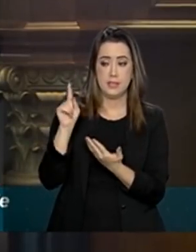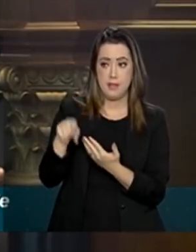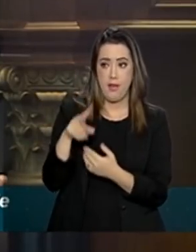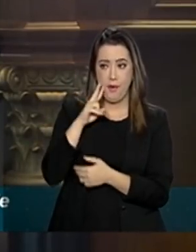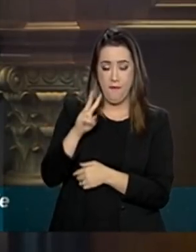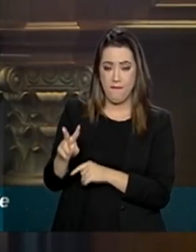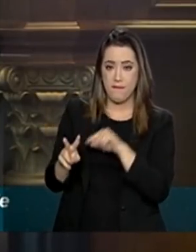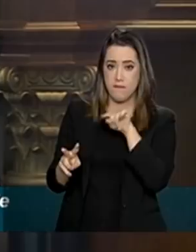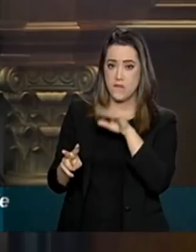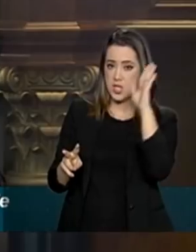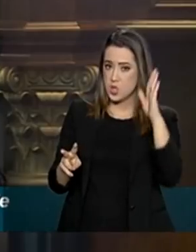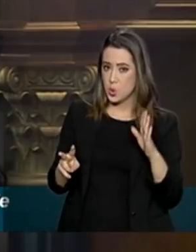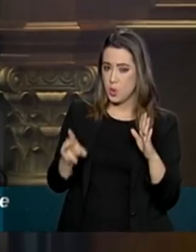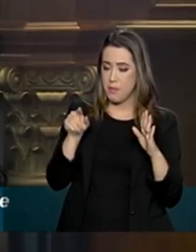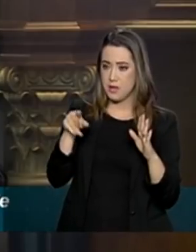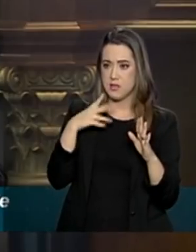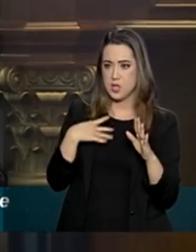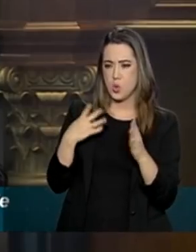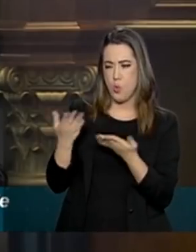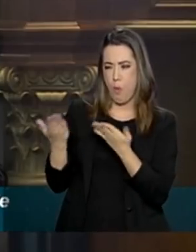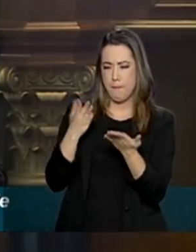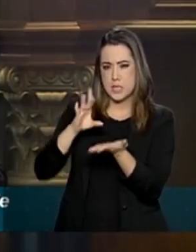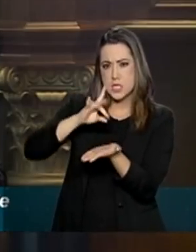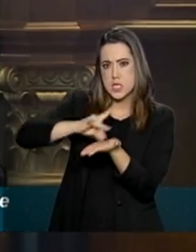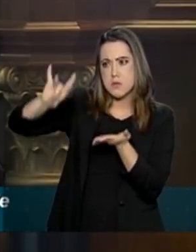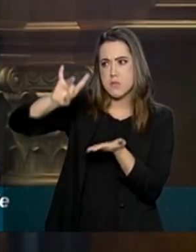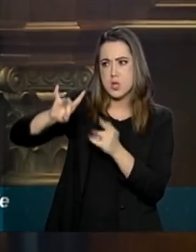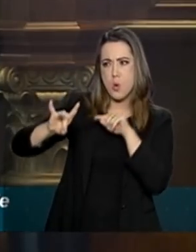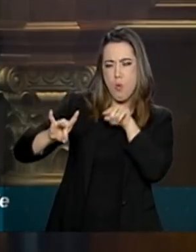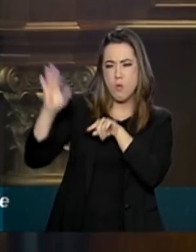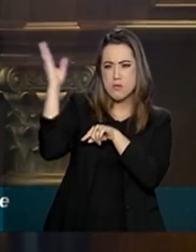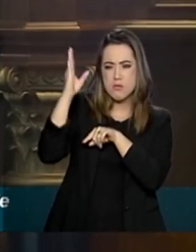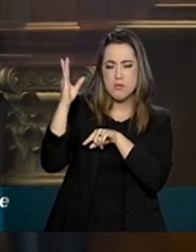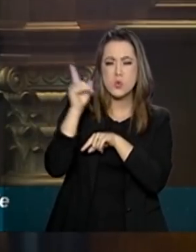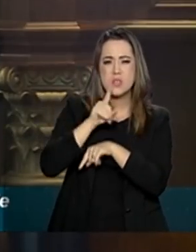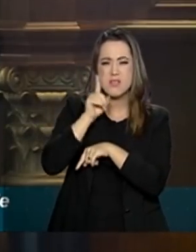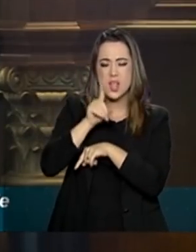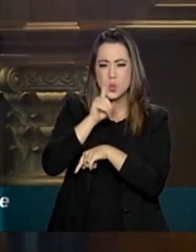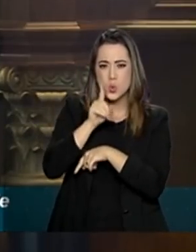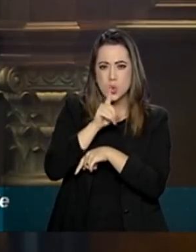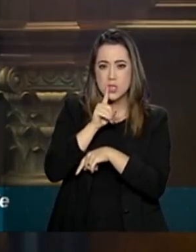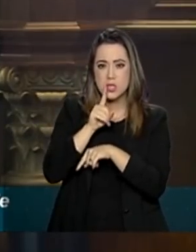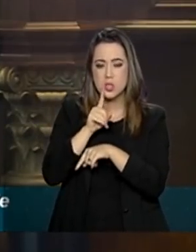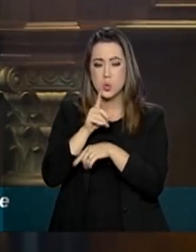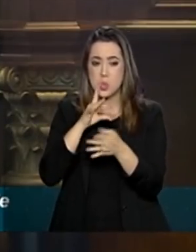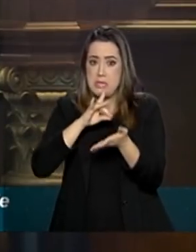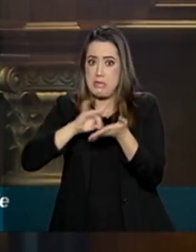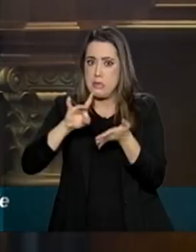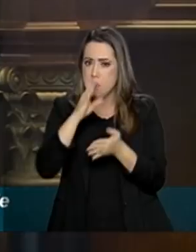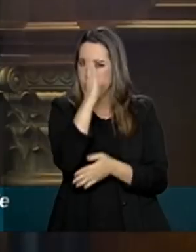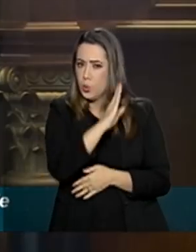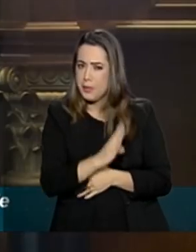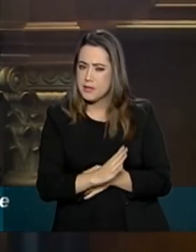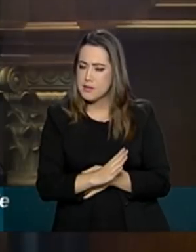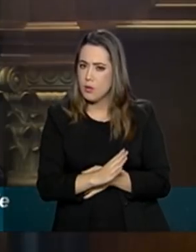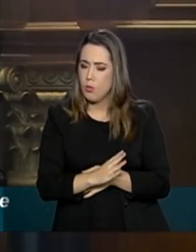como se fossem inimigos nossos. Agora, quem até há pouco ocupava o governo,